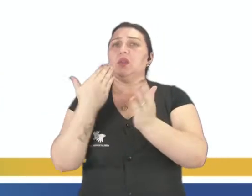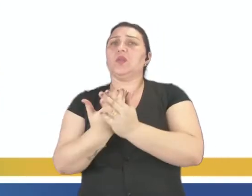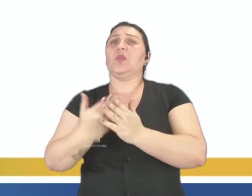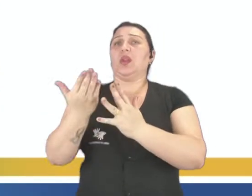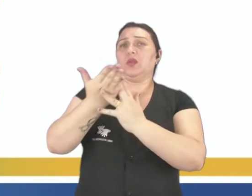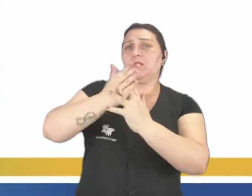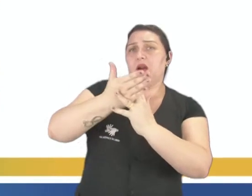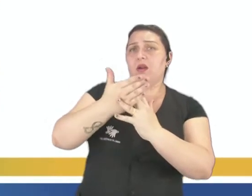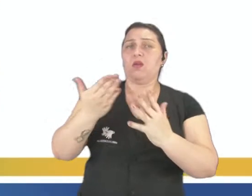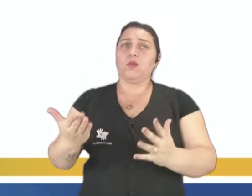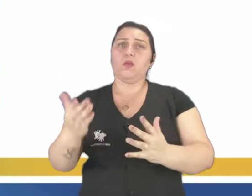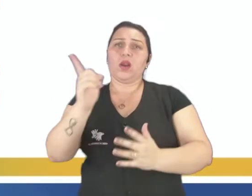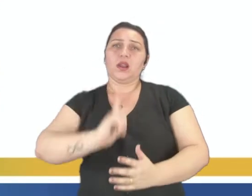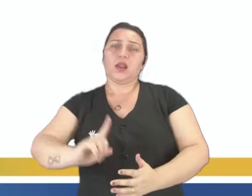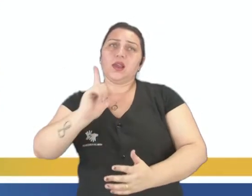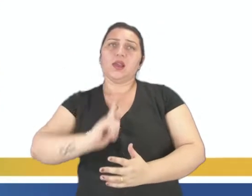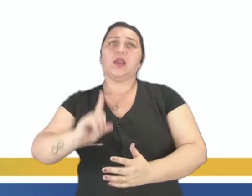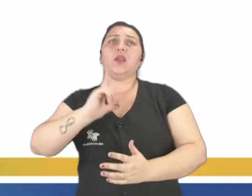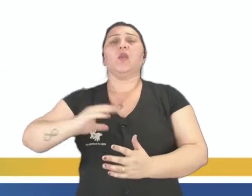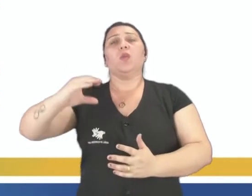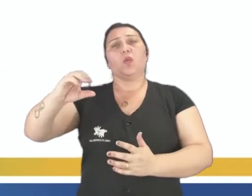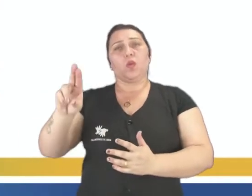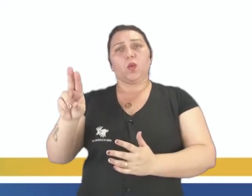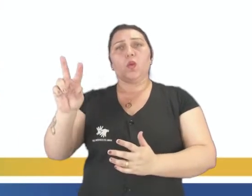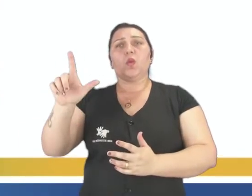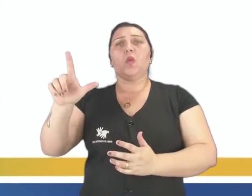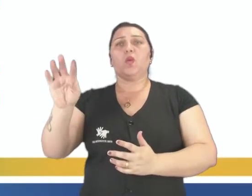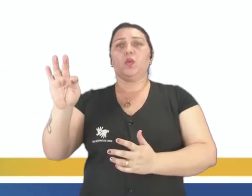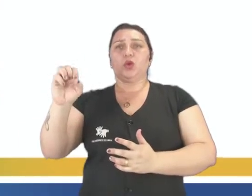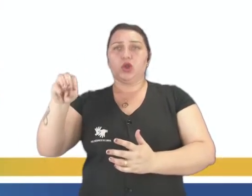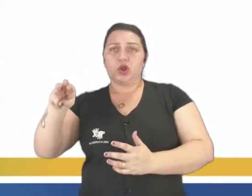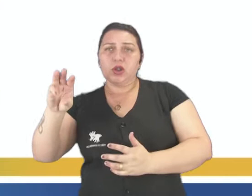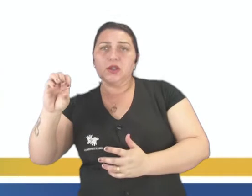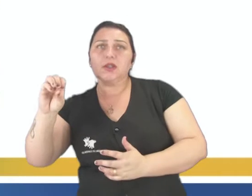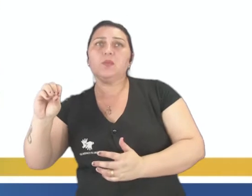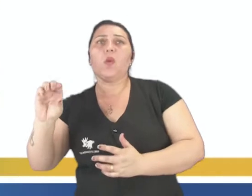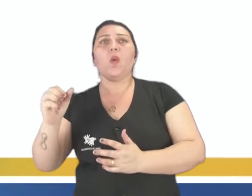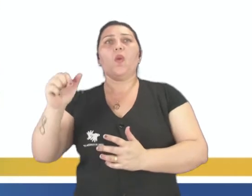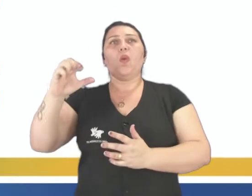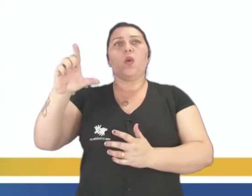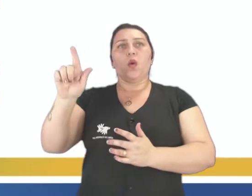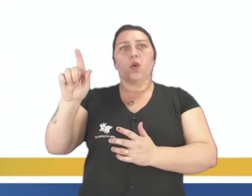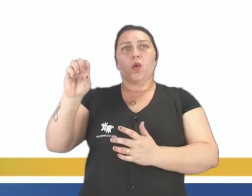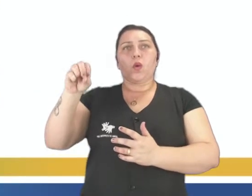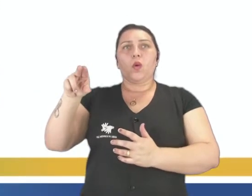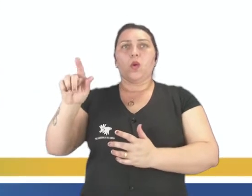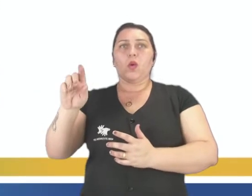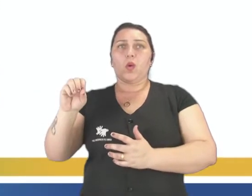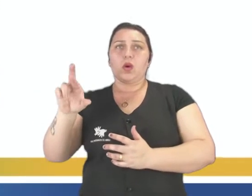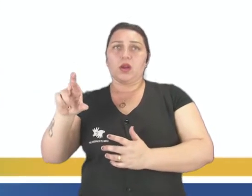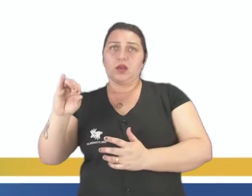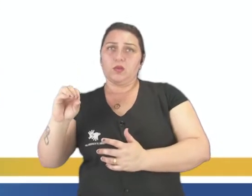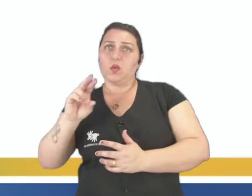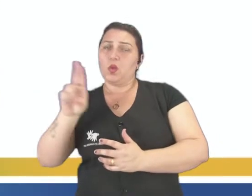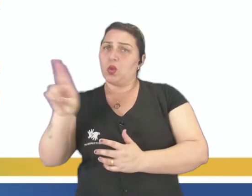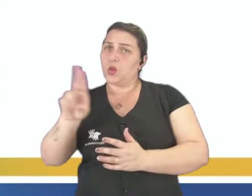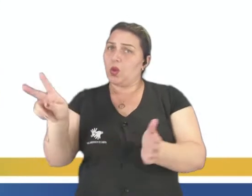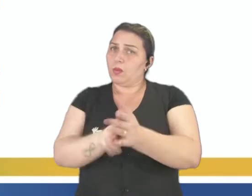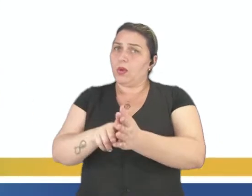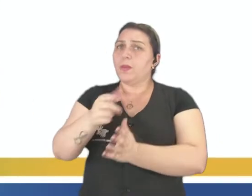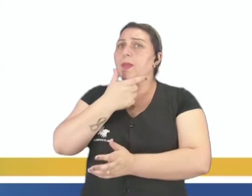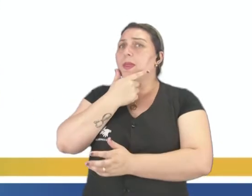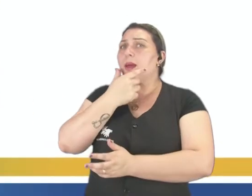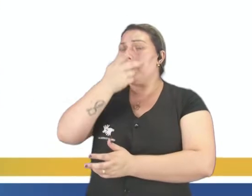do Barroco, porque o cultismo ou gongorismo, né? Gongorismo vem do nome da pessoa